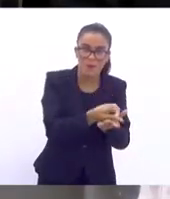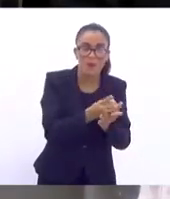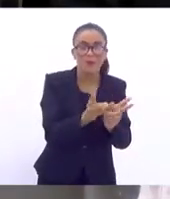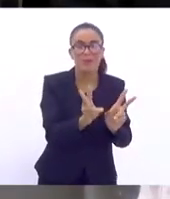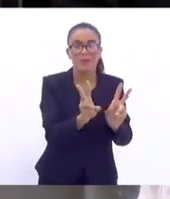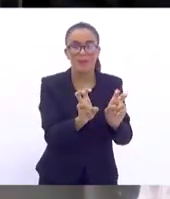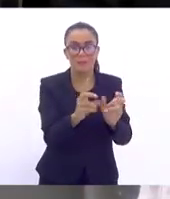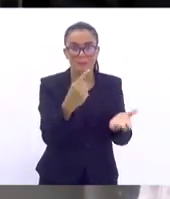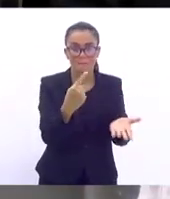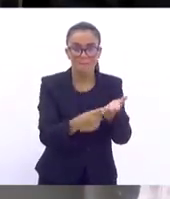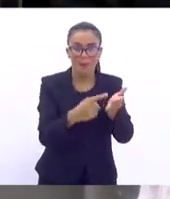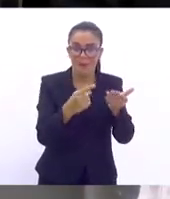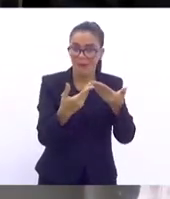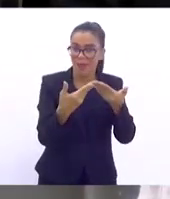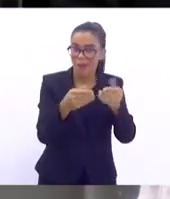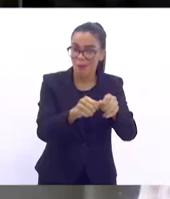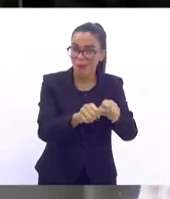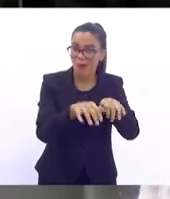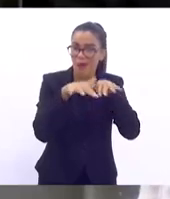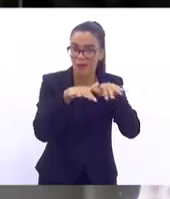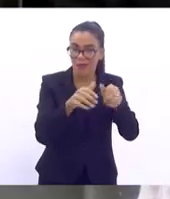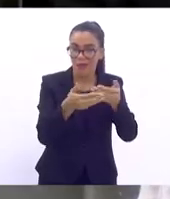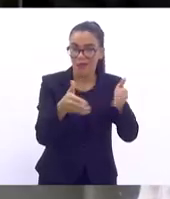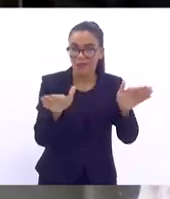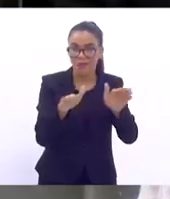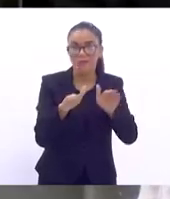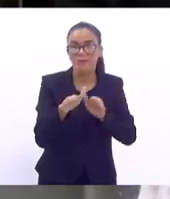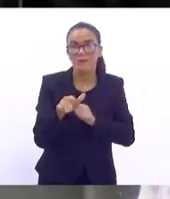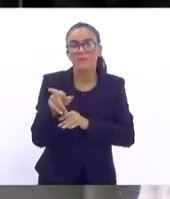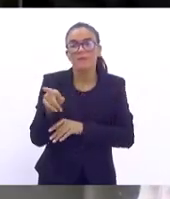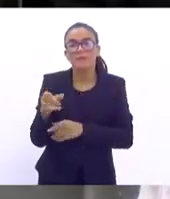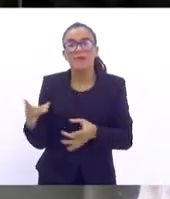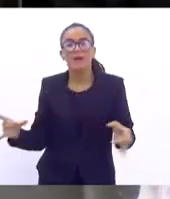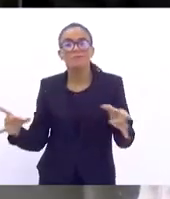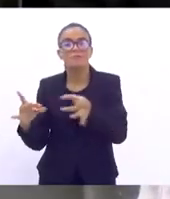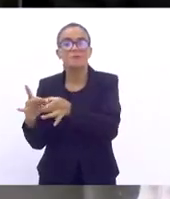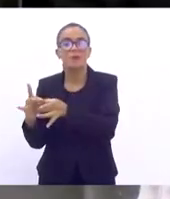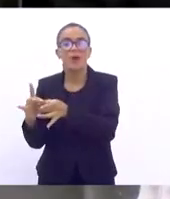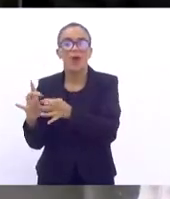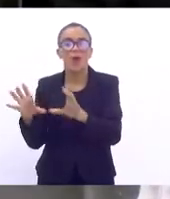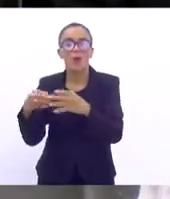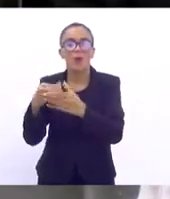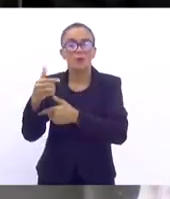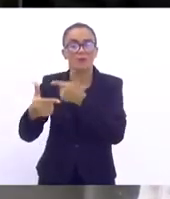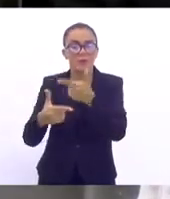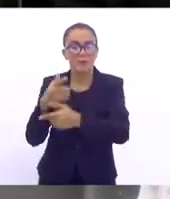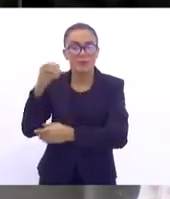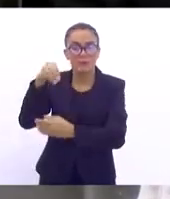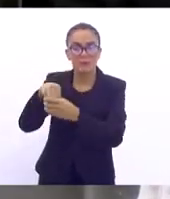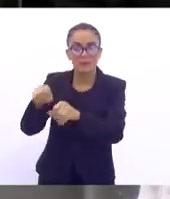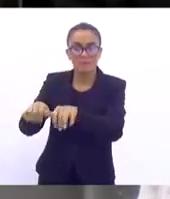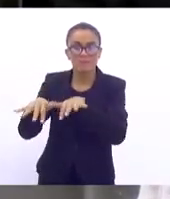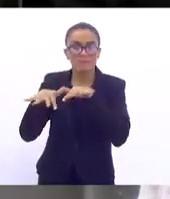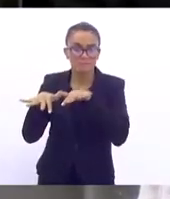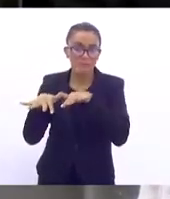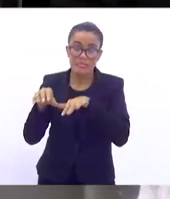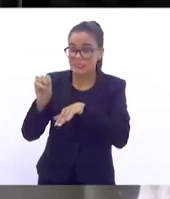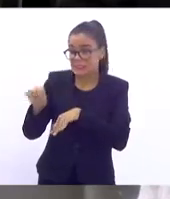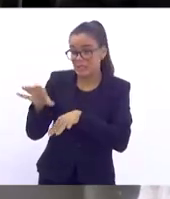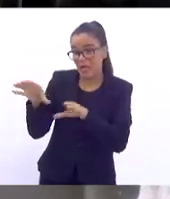tema marcar uma audiência automaticamente isso estará vinculado a uma frente parlamentar com o tema correto